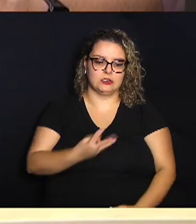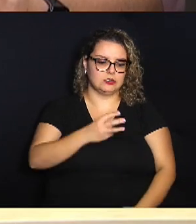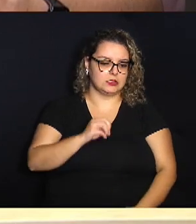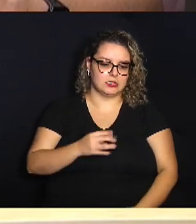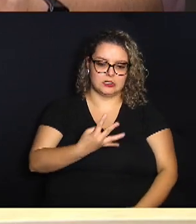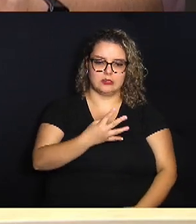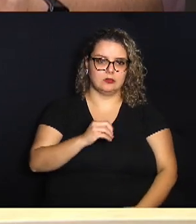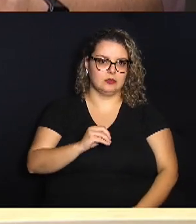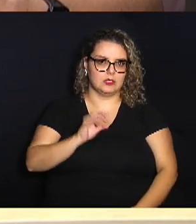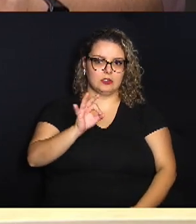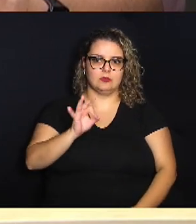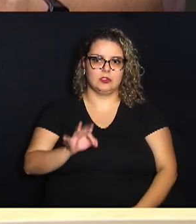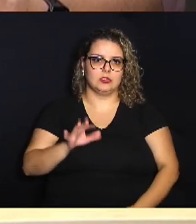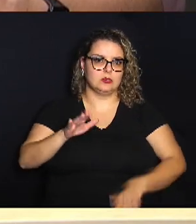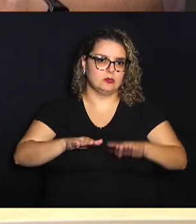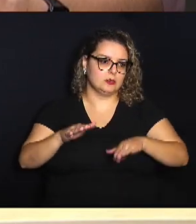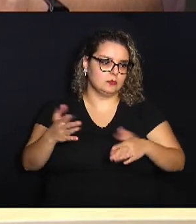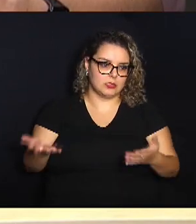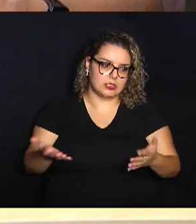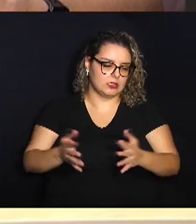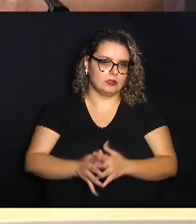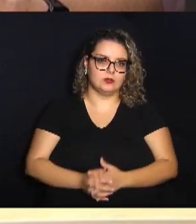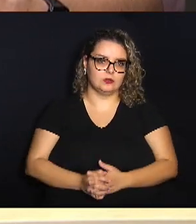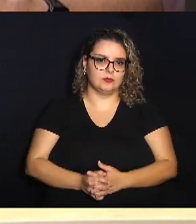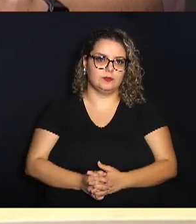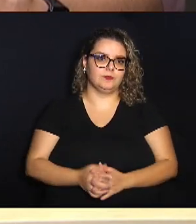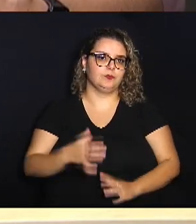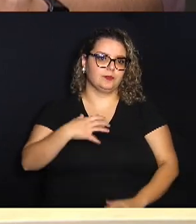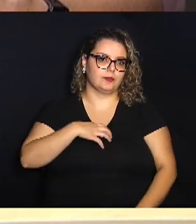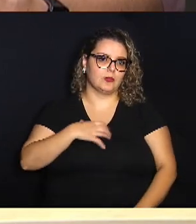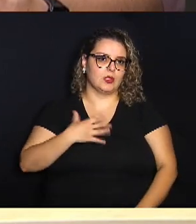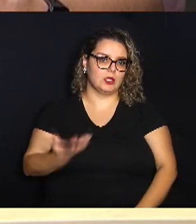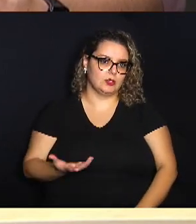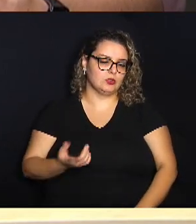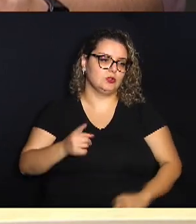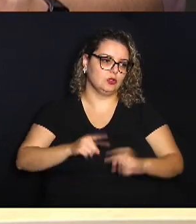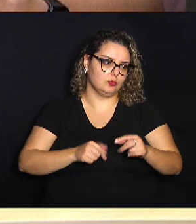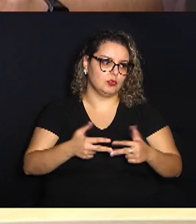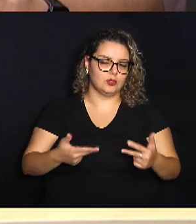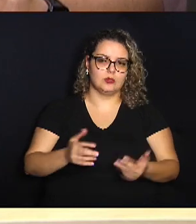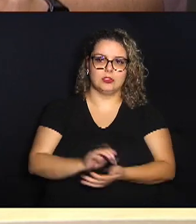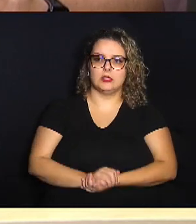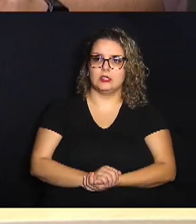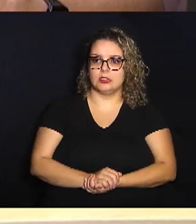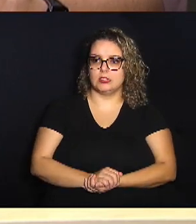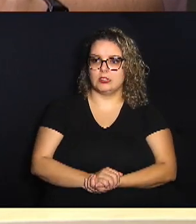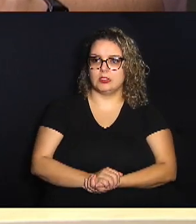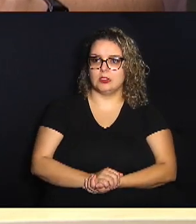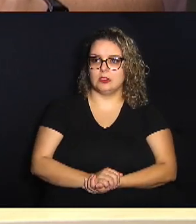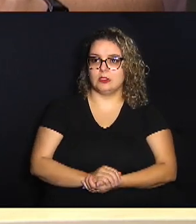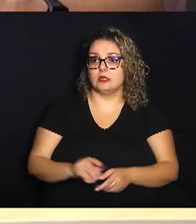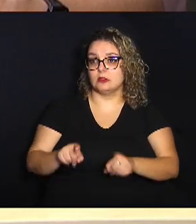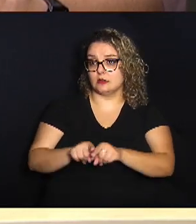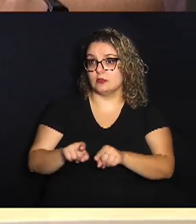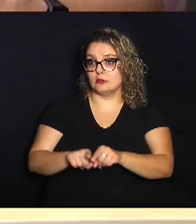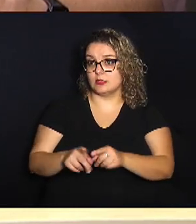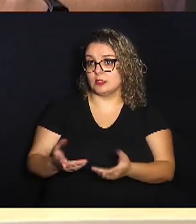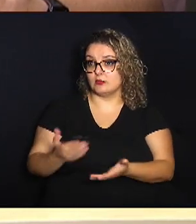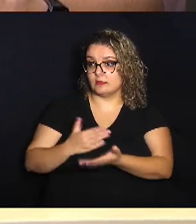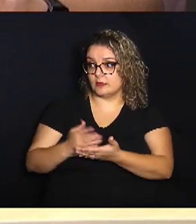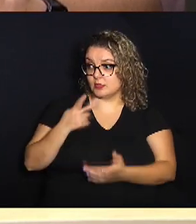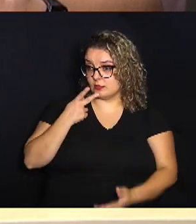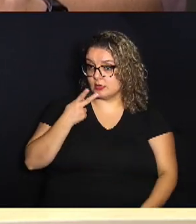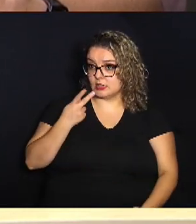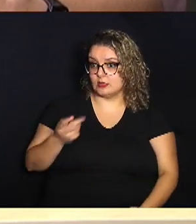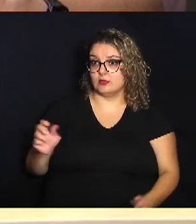40%, dependendo a situação, dependendo do produto. E da questão que você abordou também no comecinho, ficar